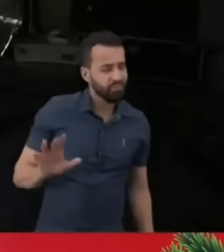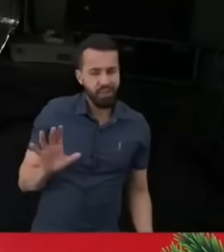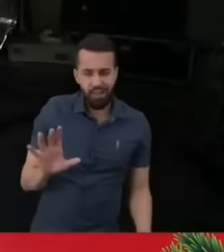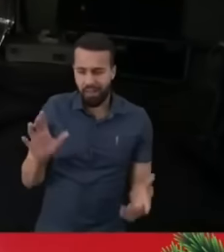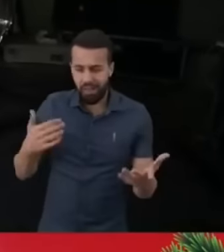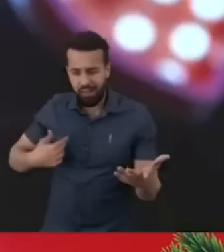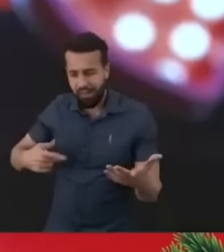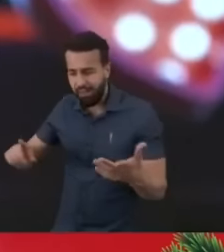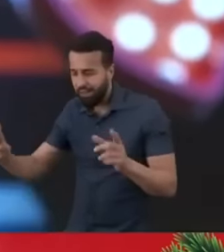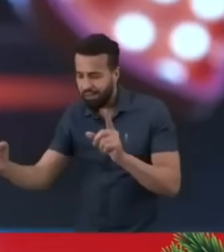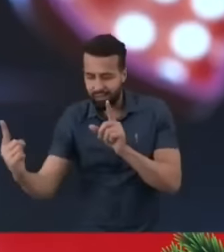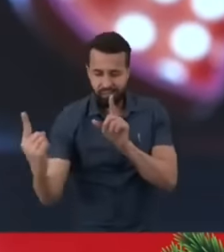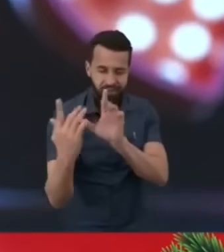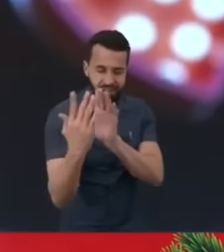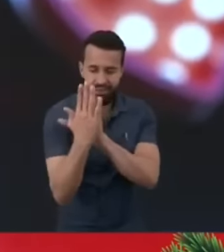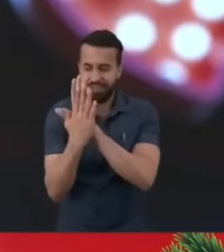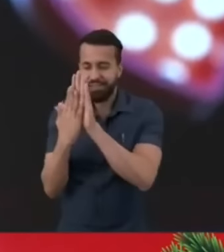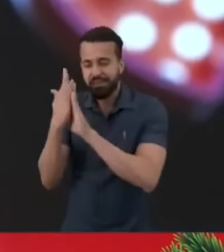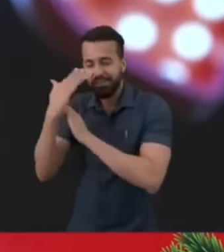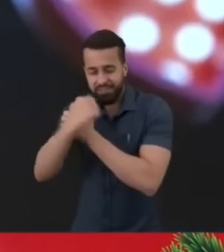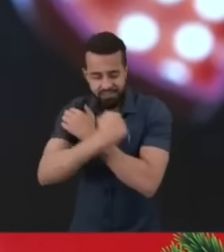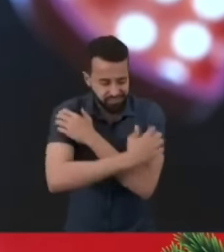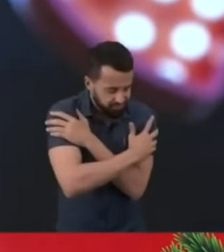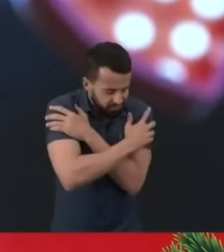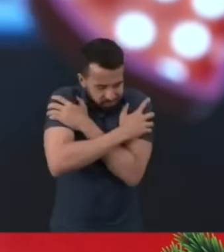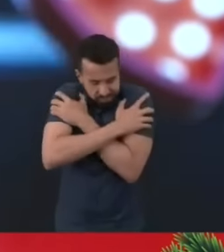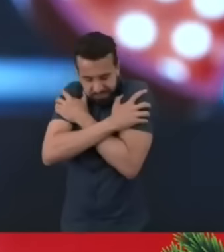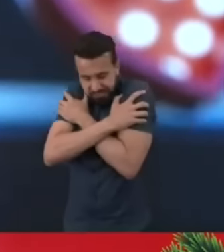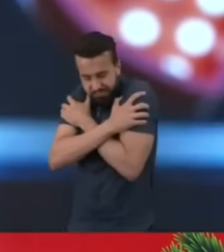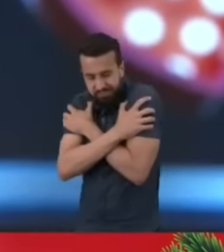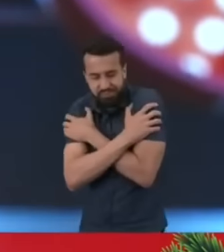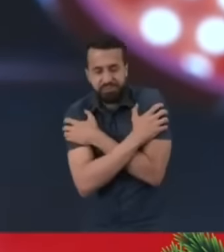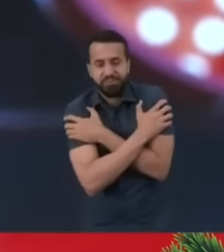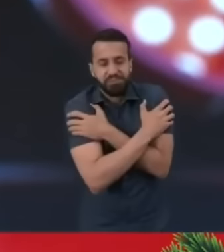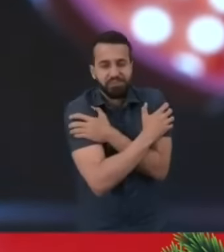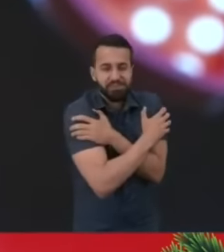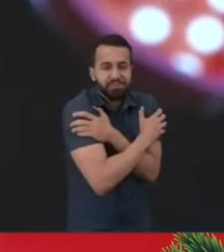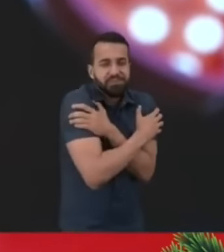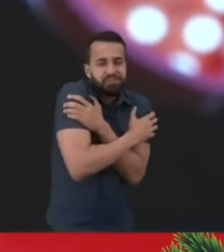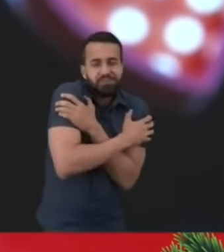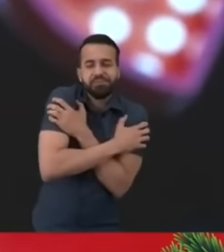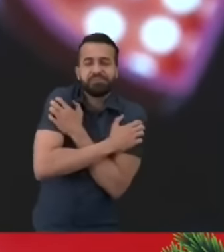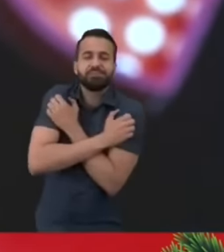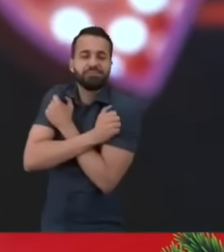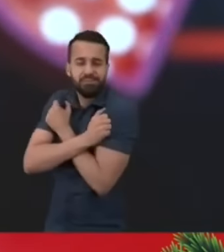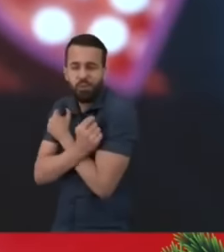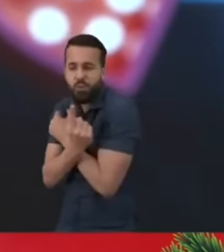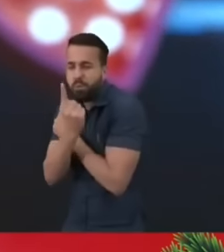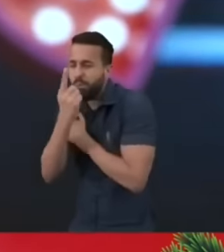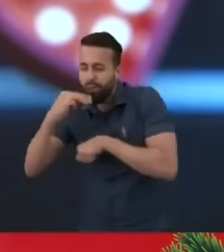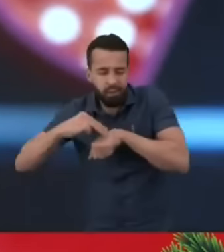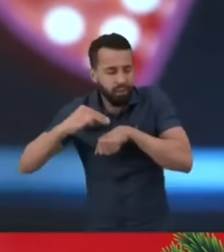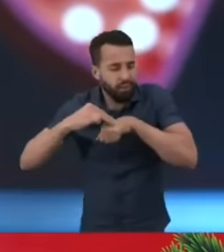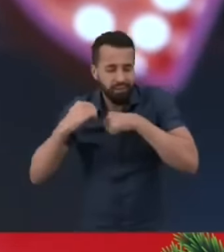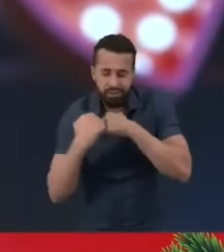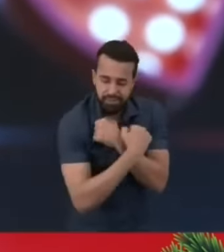Eu te abraço, me aperto em seus braços por um